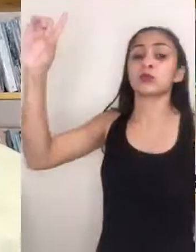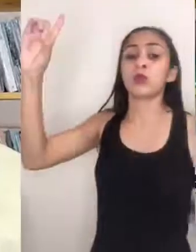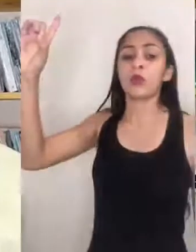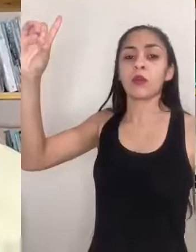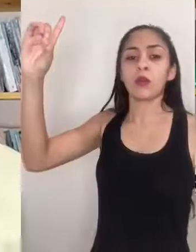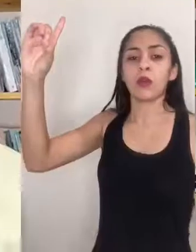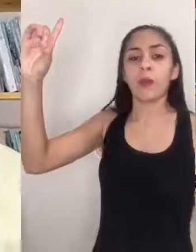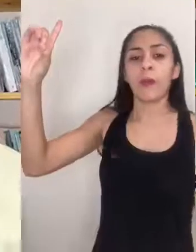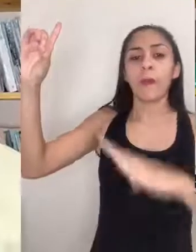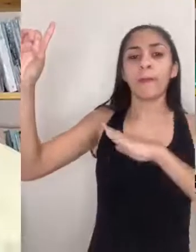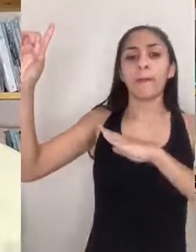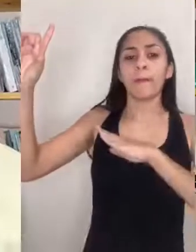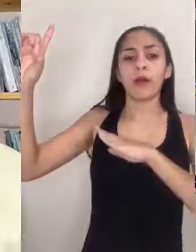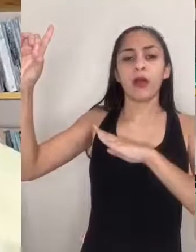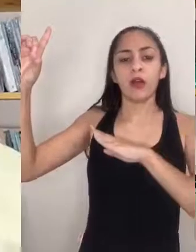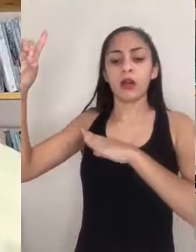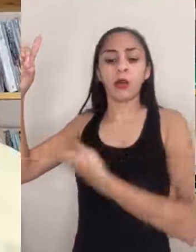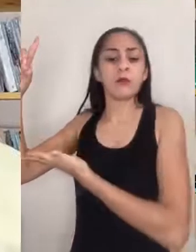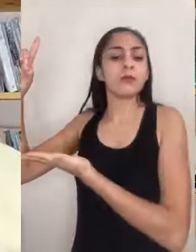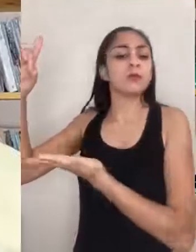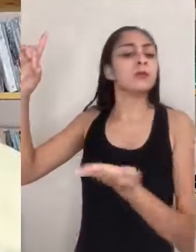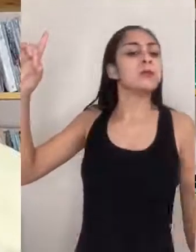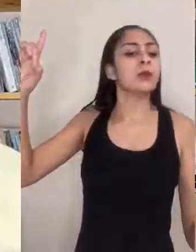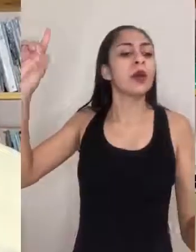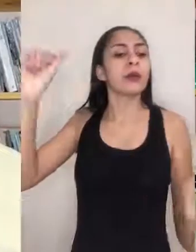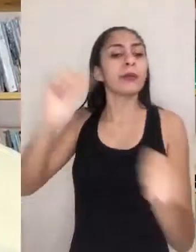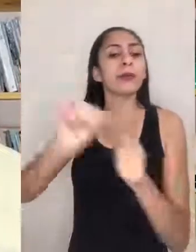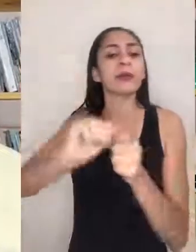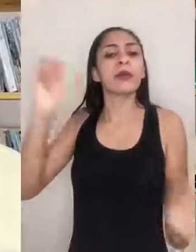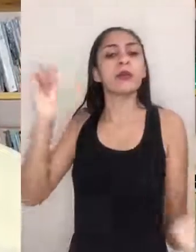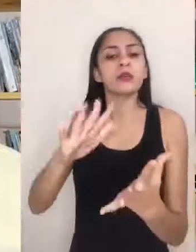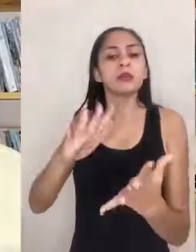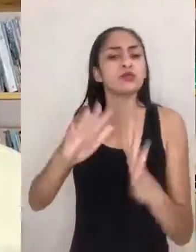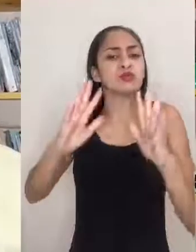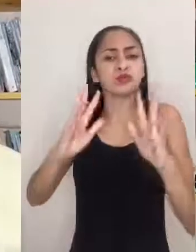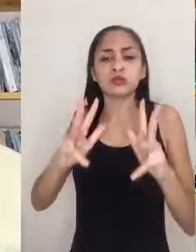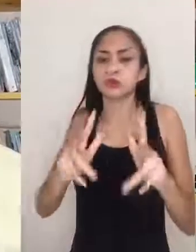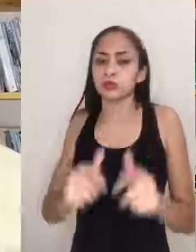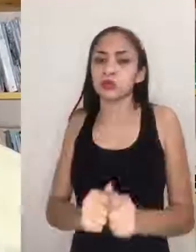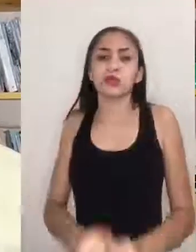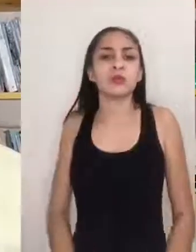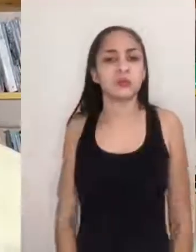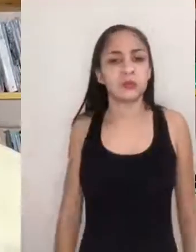Deus, contra o seu próximo e contra a criação de Deus.